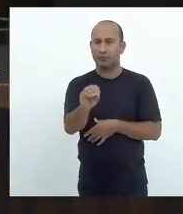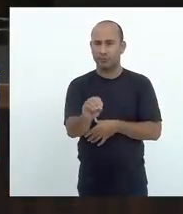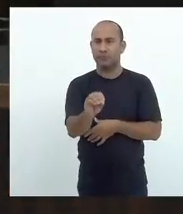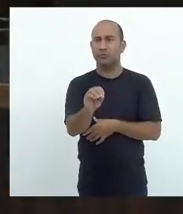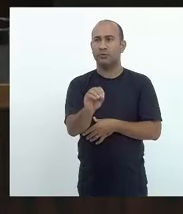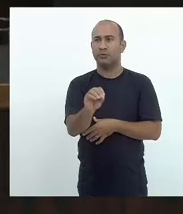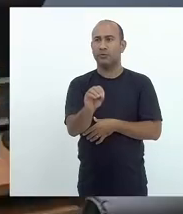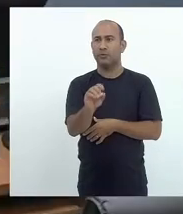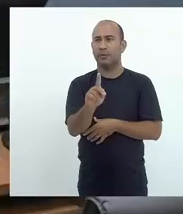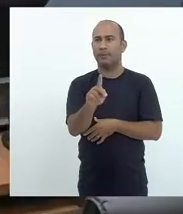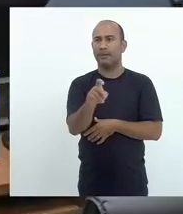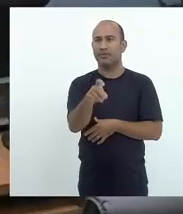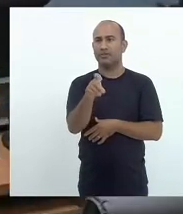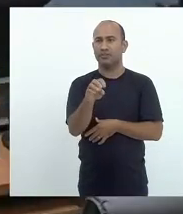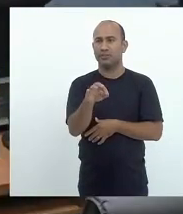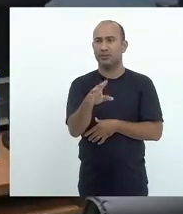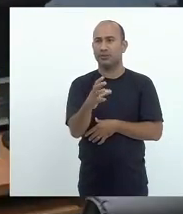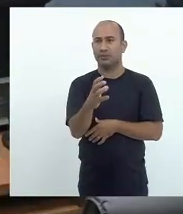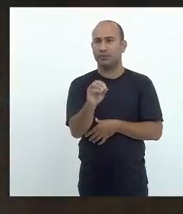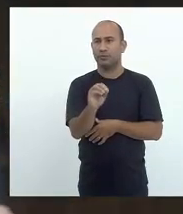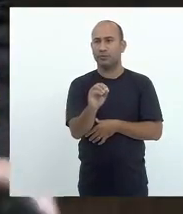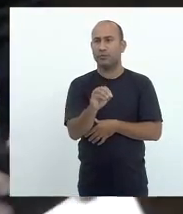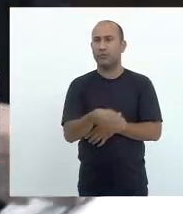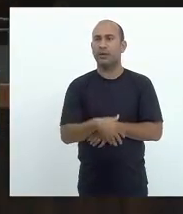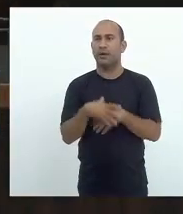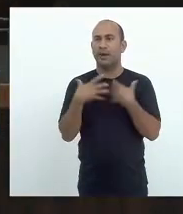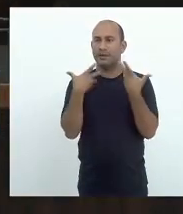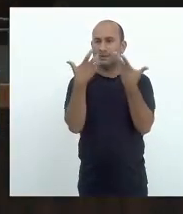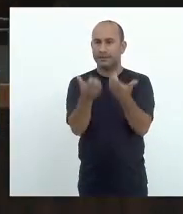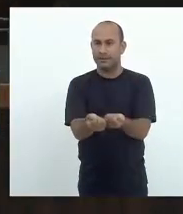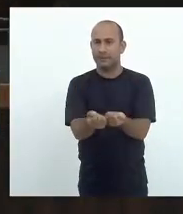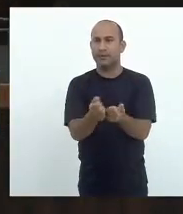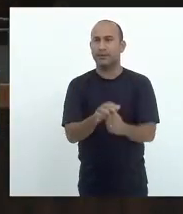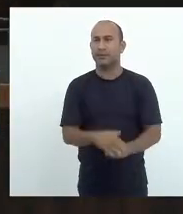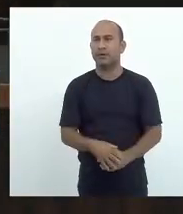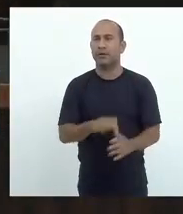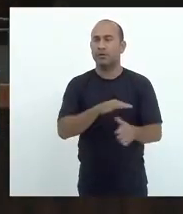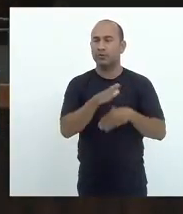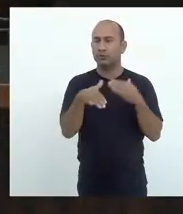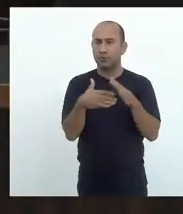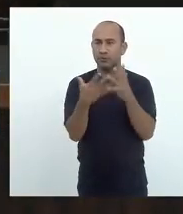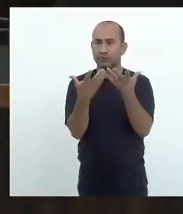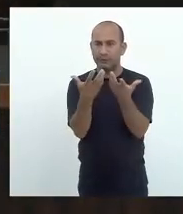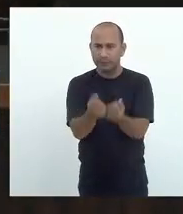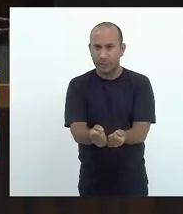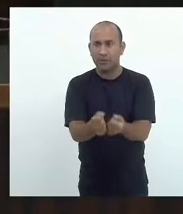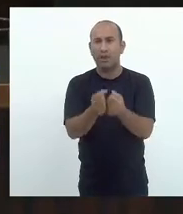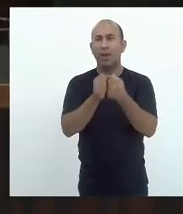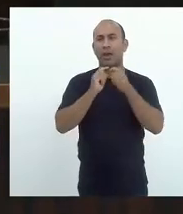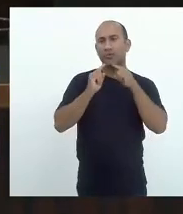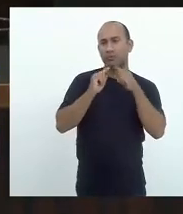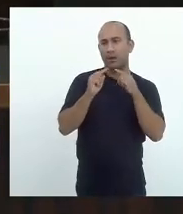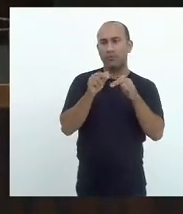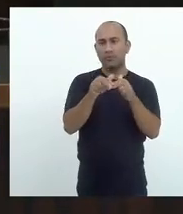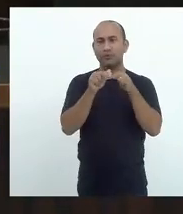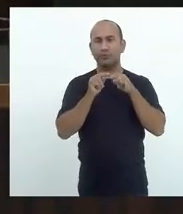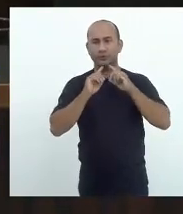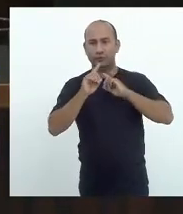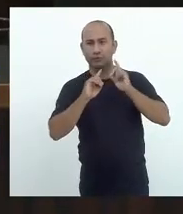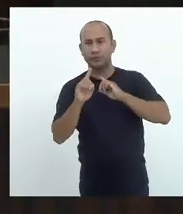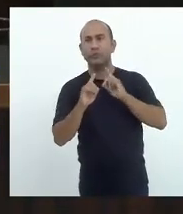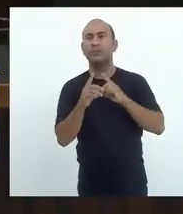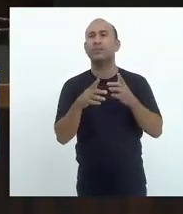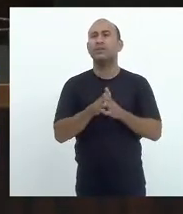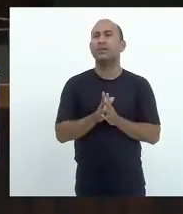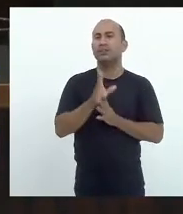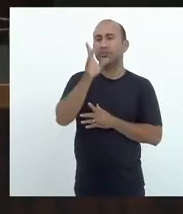Deputado Márcio Pacheco. Favorável, presidente. Com os pareceres emitidos, em discussão. Para discutir, deputada